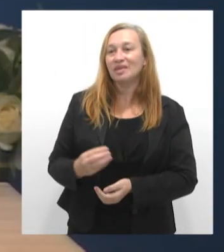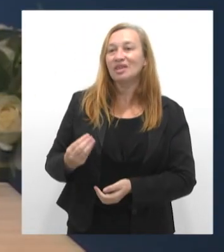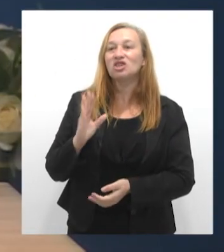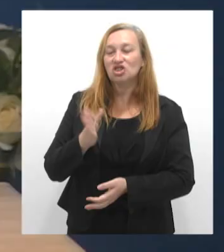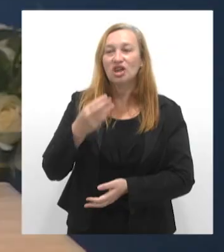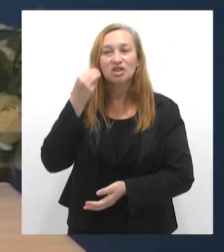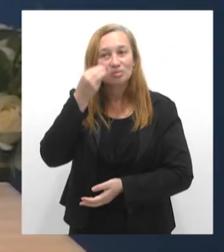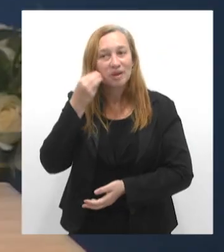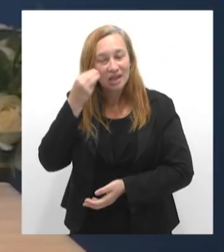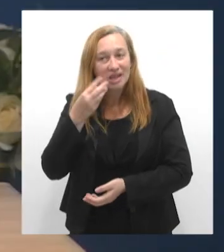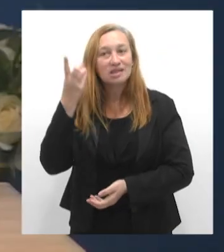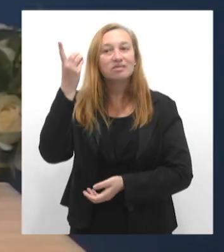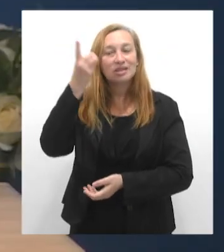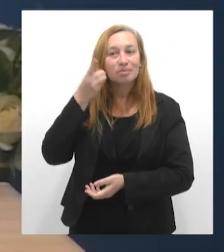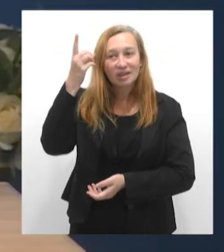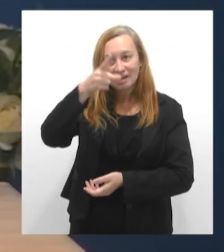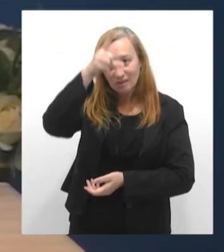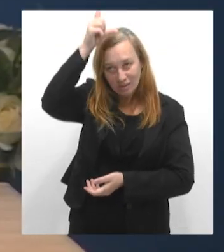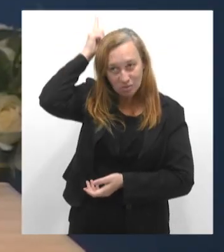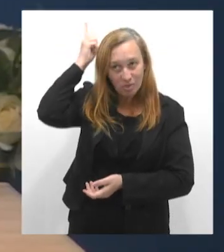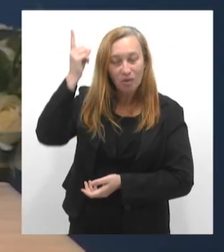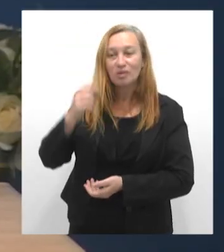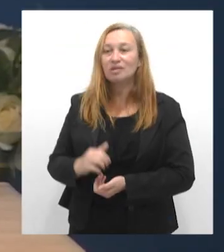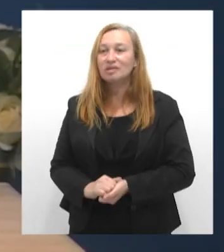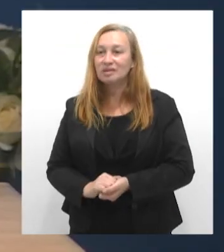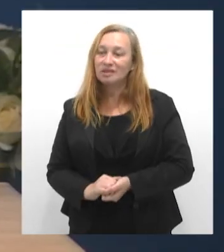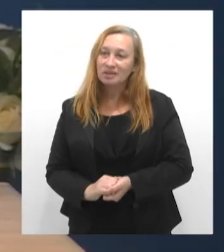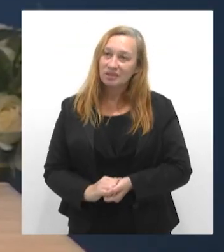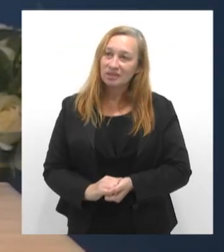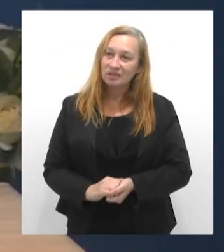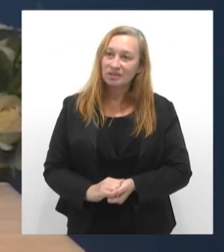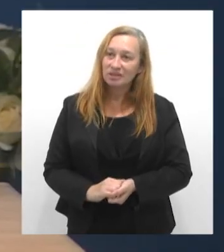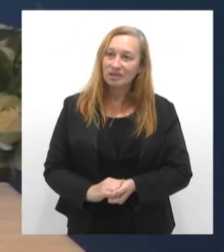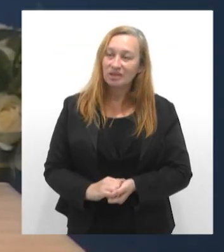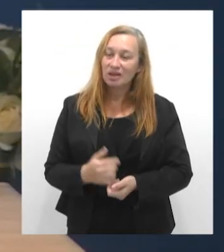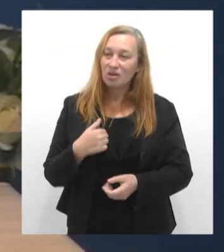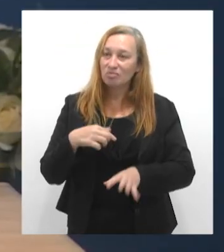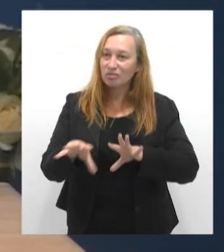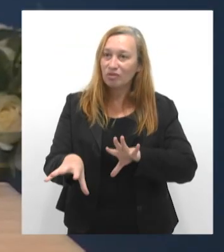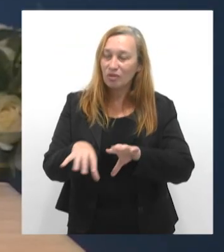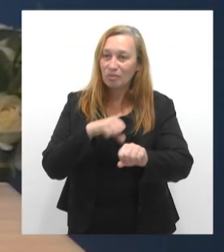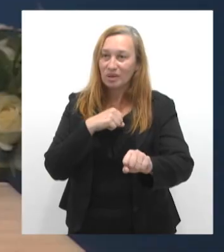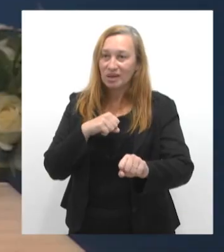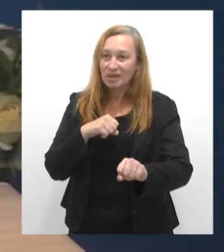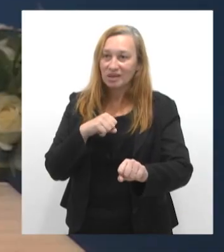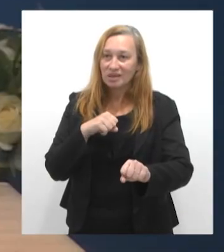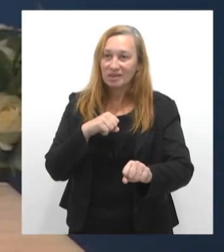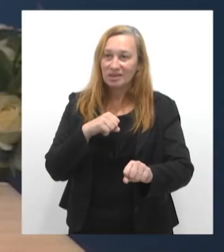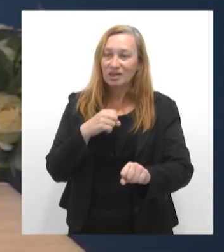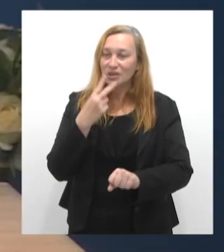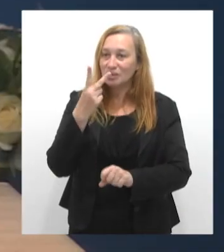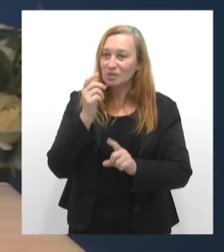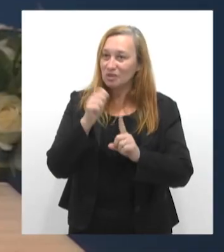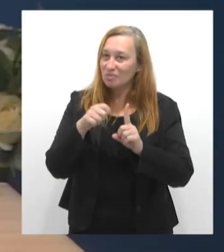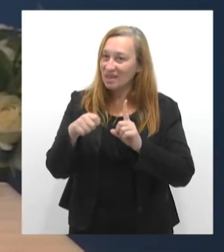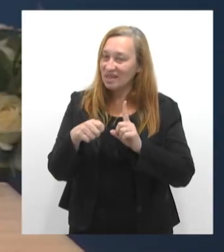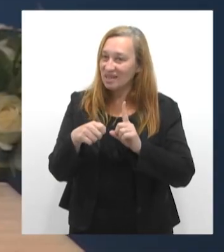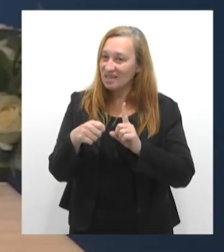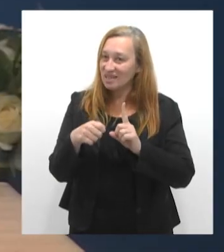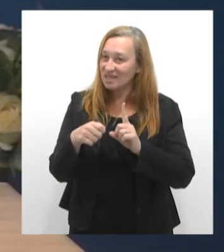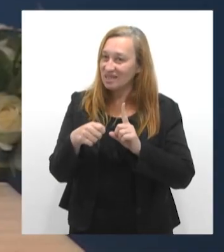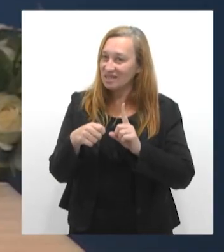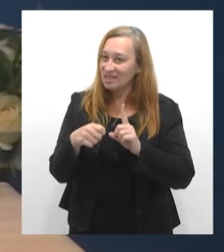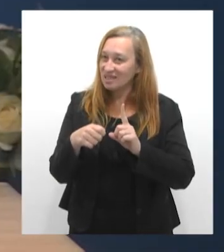com o deputado Luiz Paulo, onde eu me formei 2